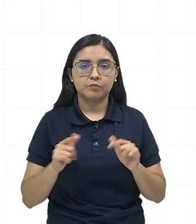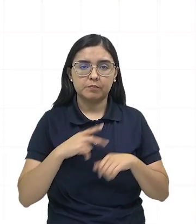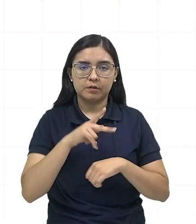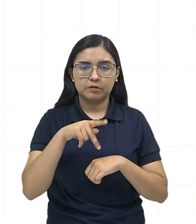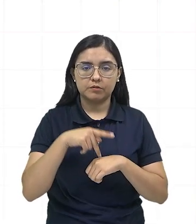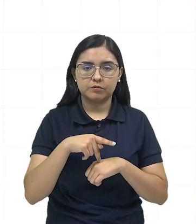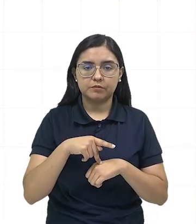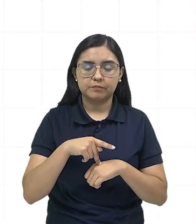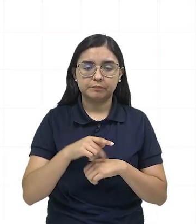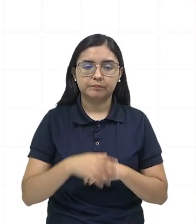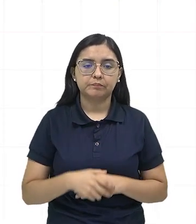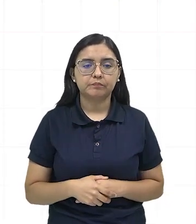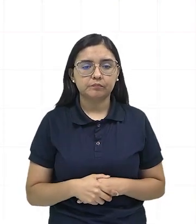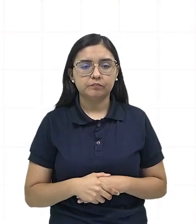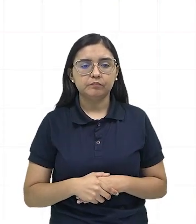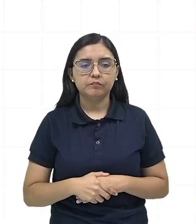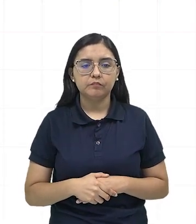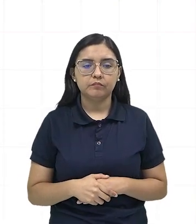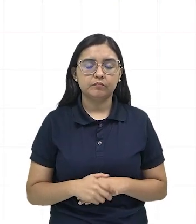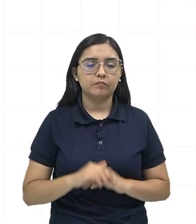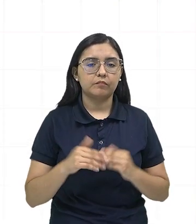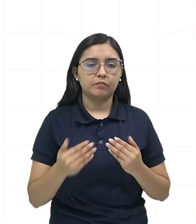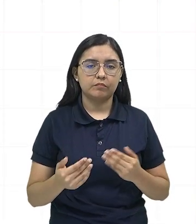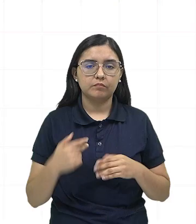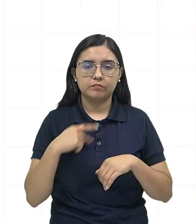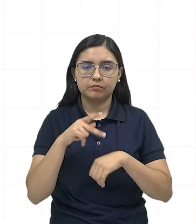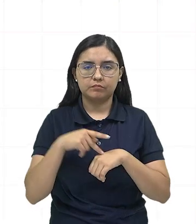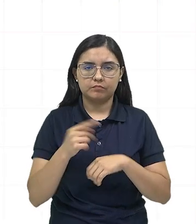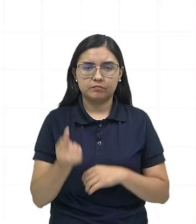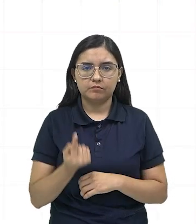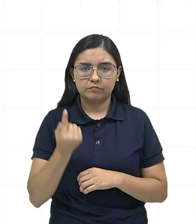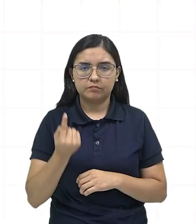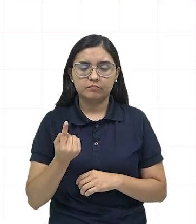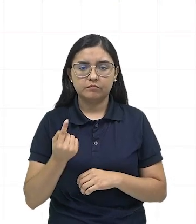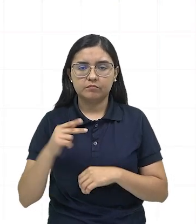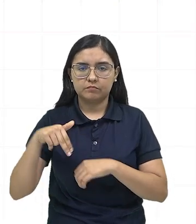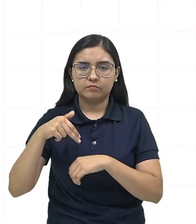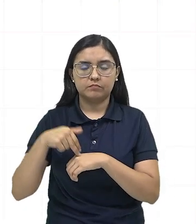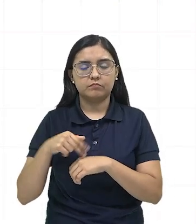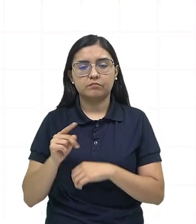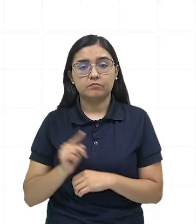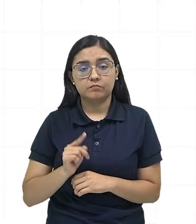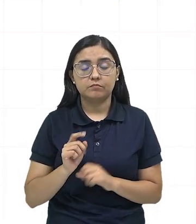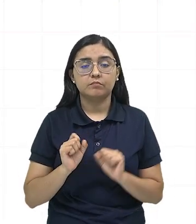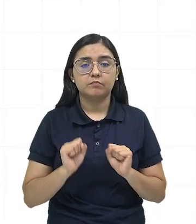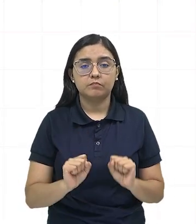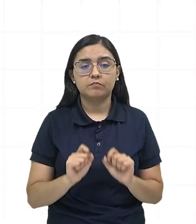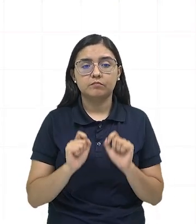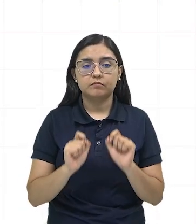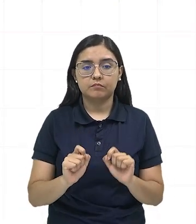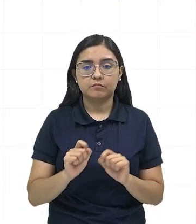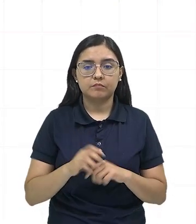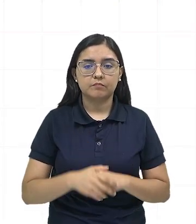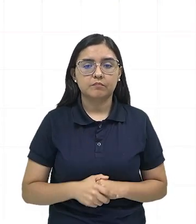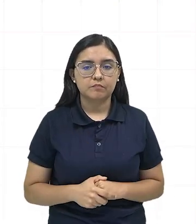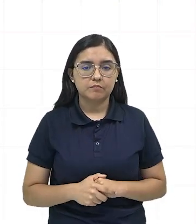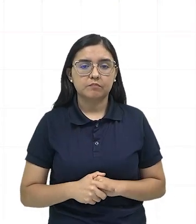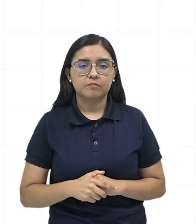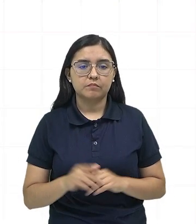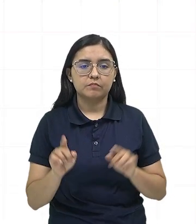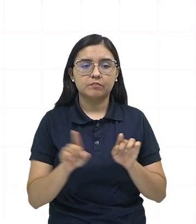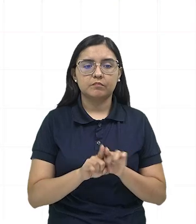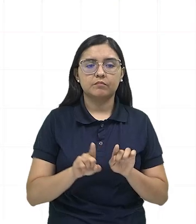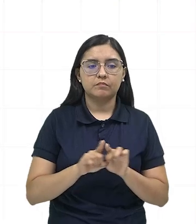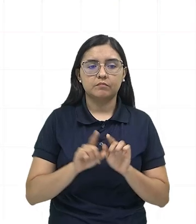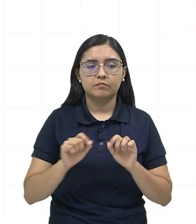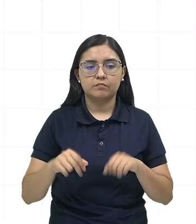Nem sempre um estado é composto por uma única nação, o que pode levar a questões de